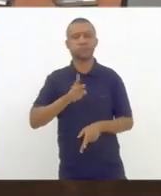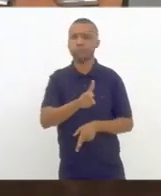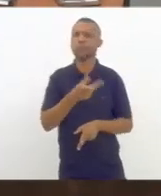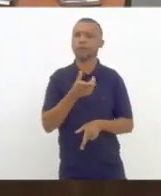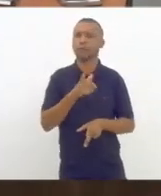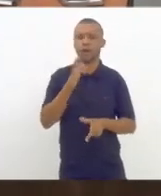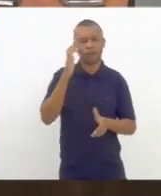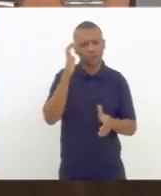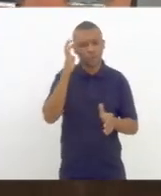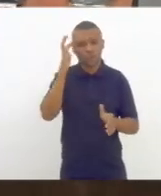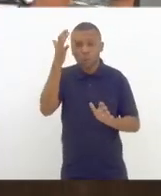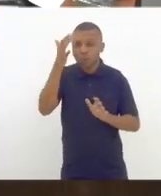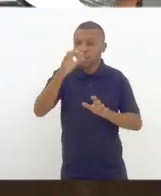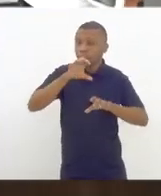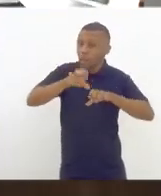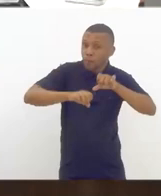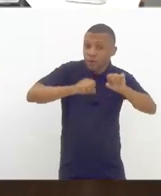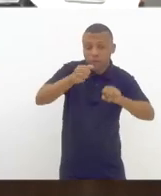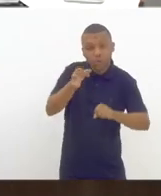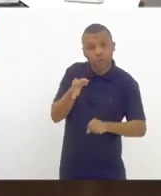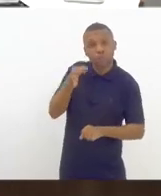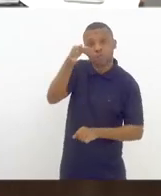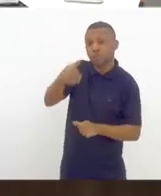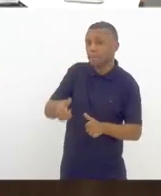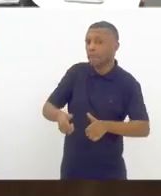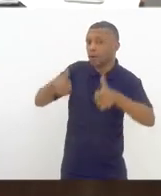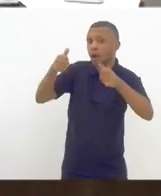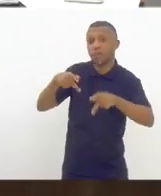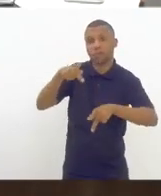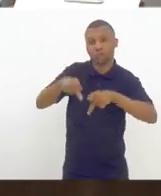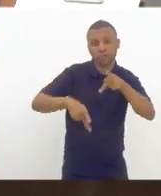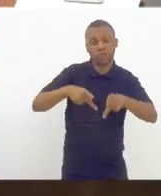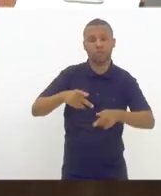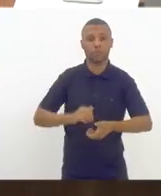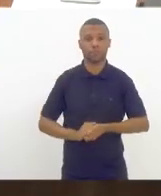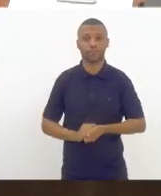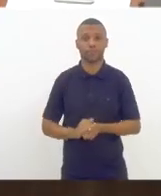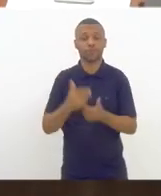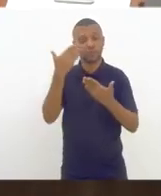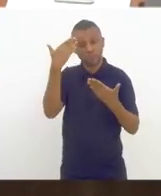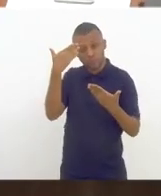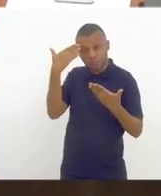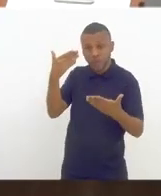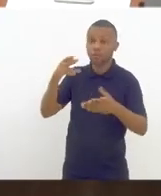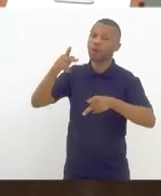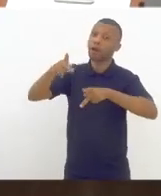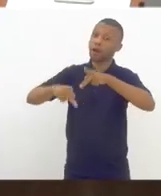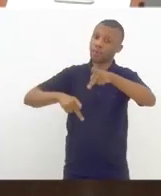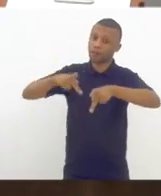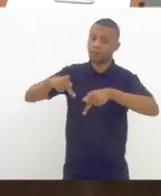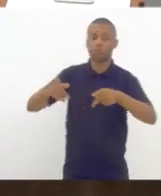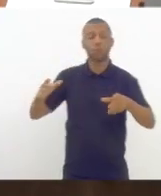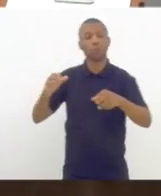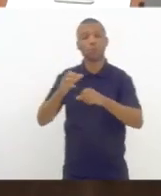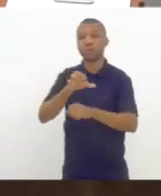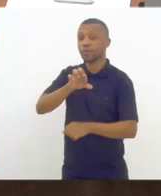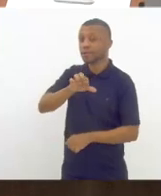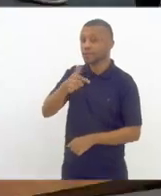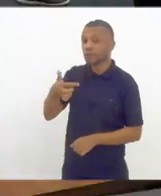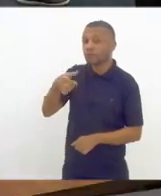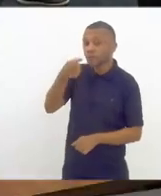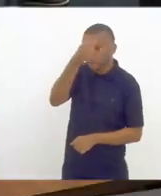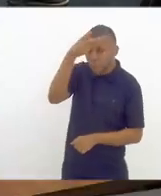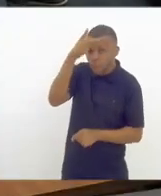soluções e trazer dias melhores para o nosso povo. Muito obrigado à população dos 92 municípios do nosso estado.